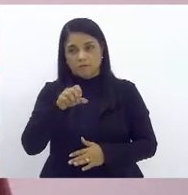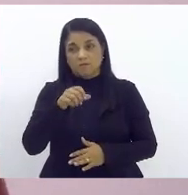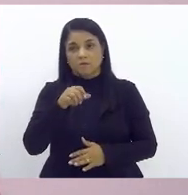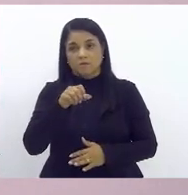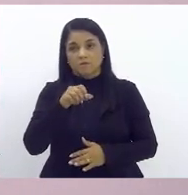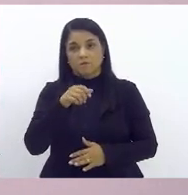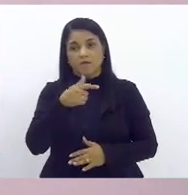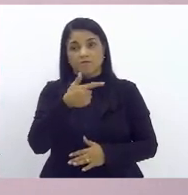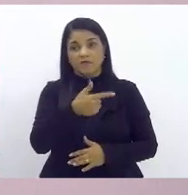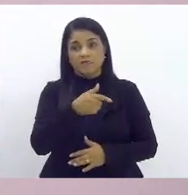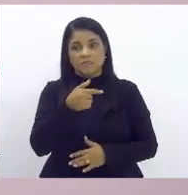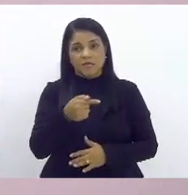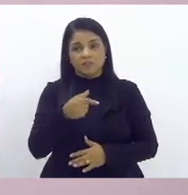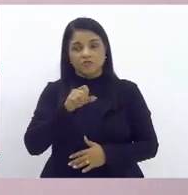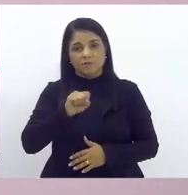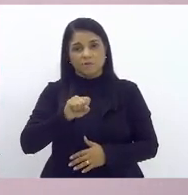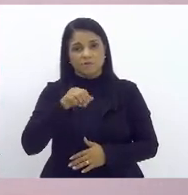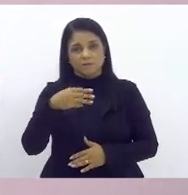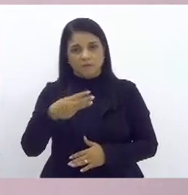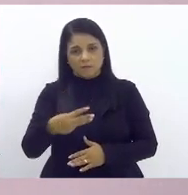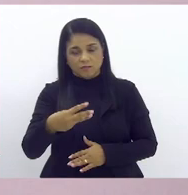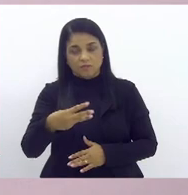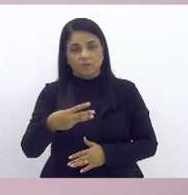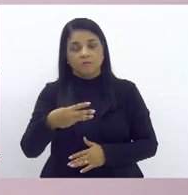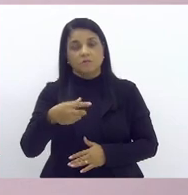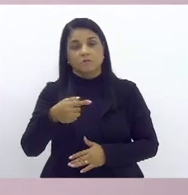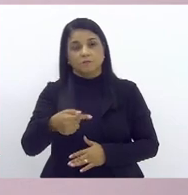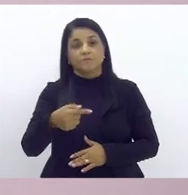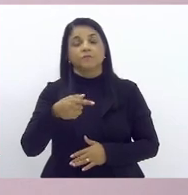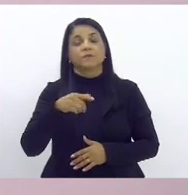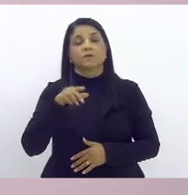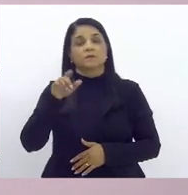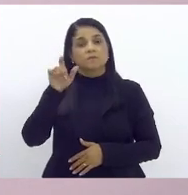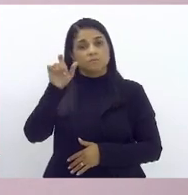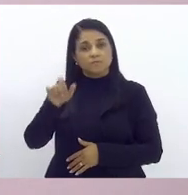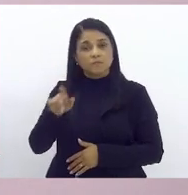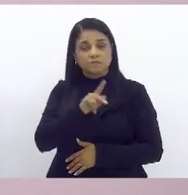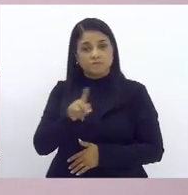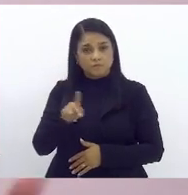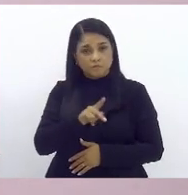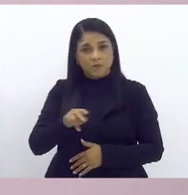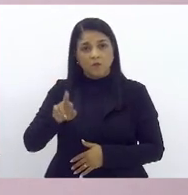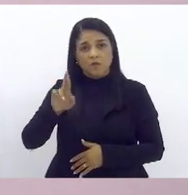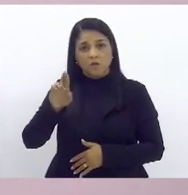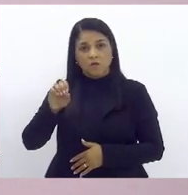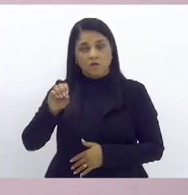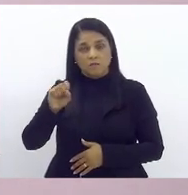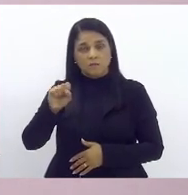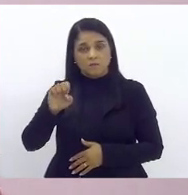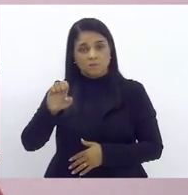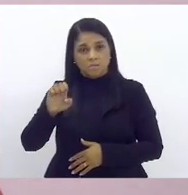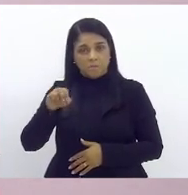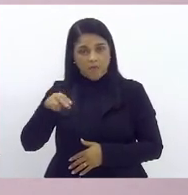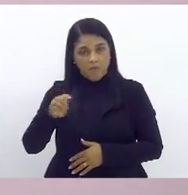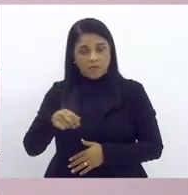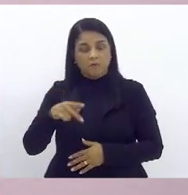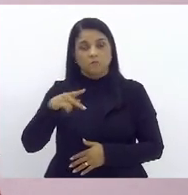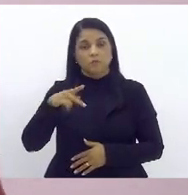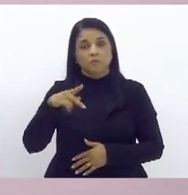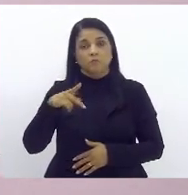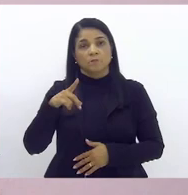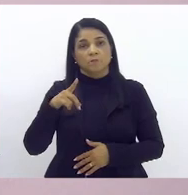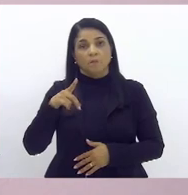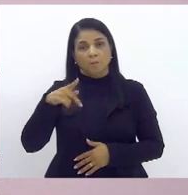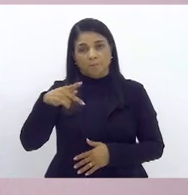fala do enquadramento, que é a professora Socorro Neri, que é do PP do Acre, e que ela está defendendo